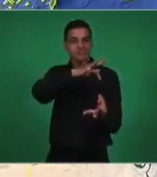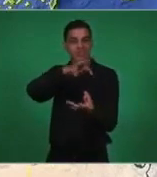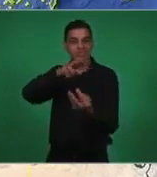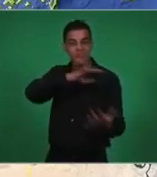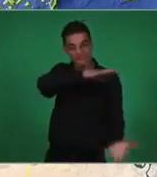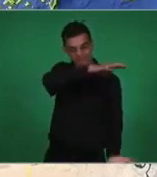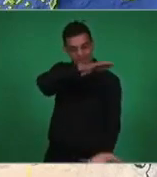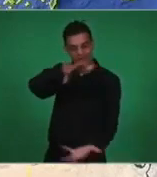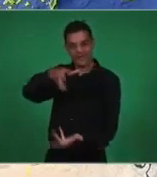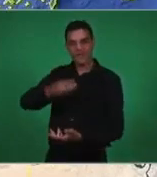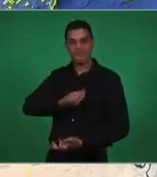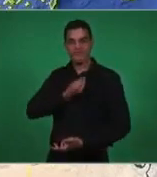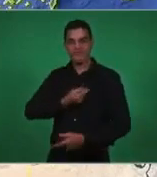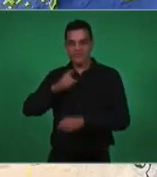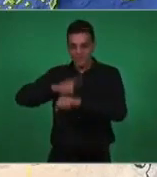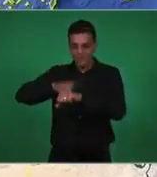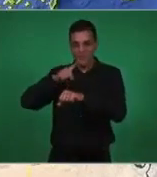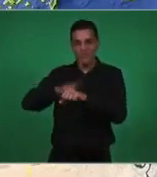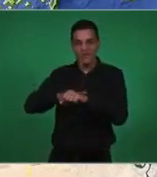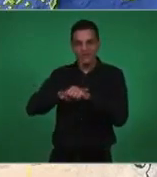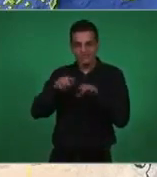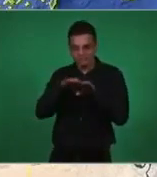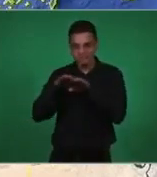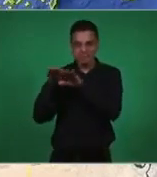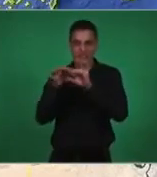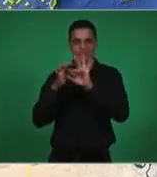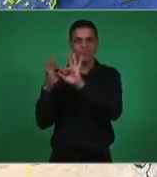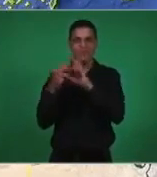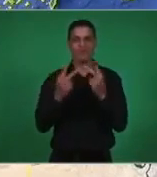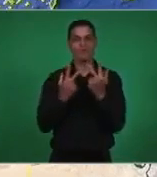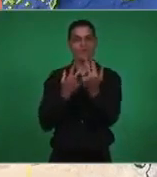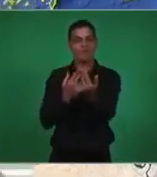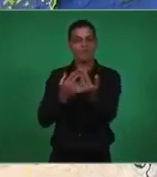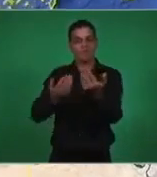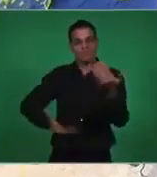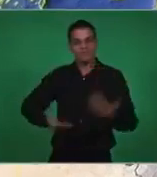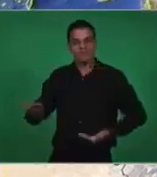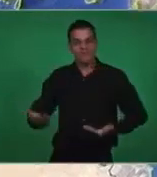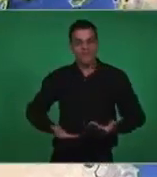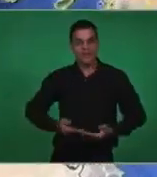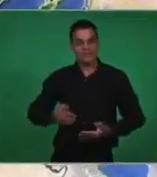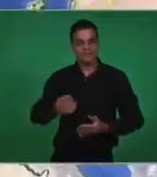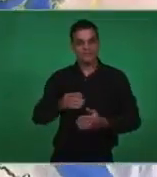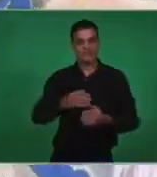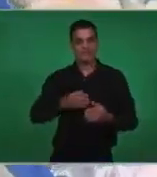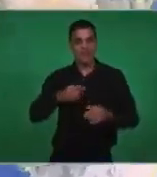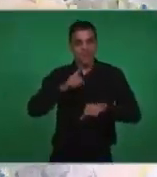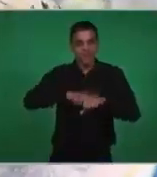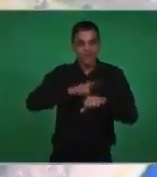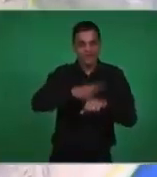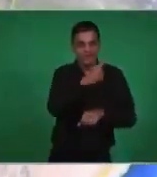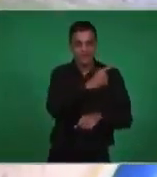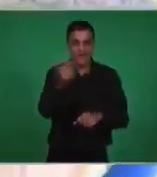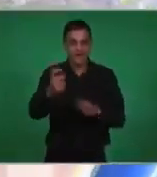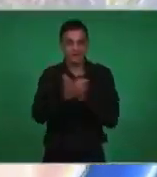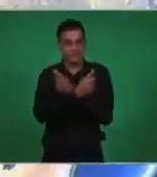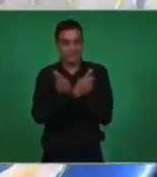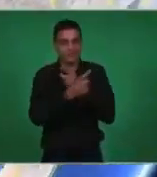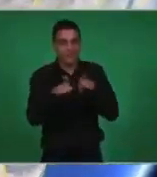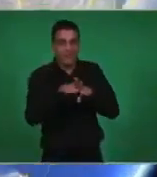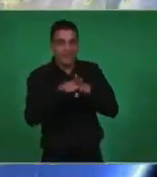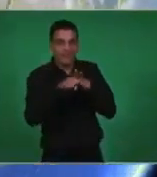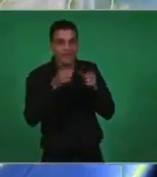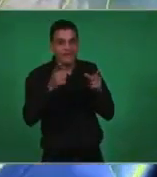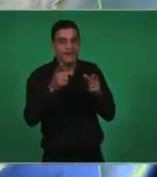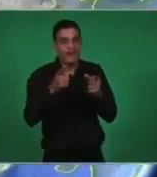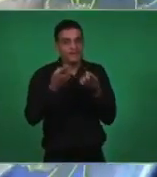um momento de unidade e comunhão, como viveram os hebreus na saída do Egito e os discípulos com o Senhor Jesus